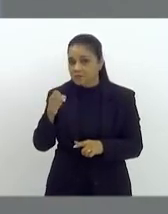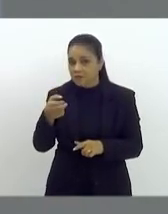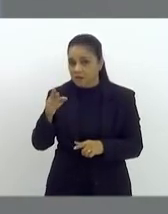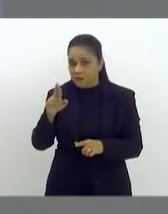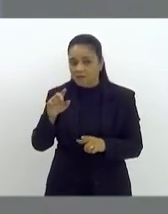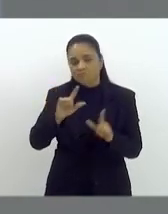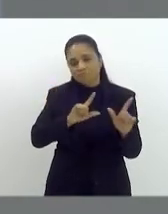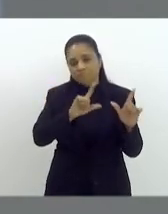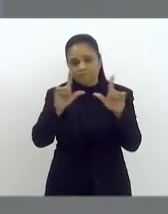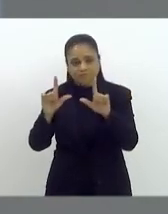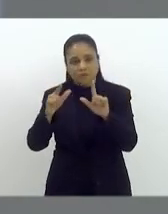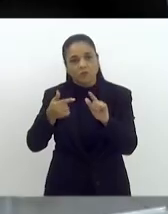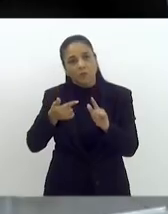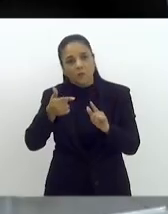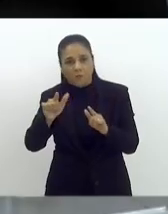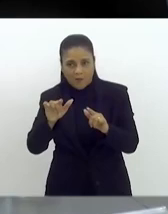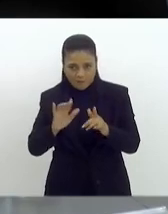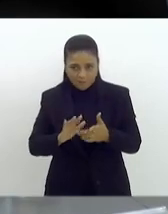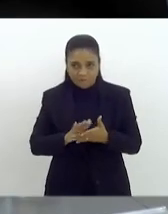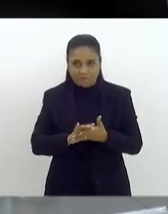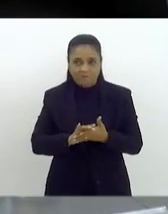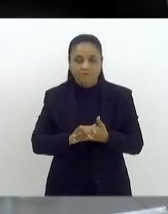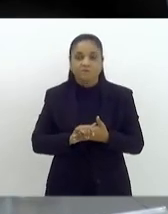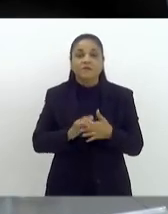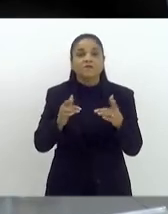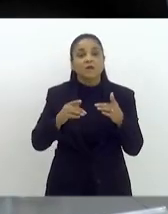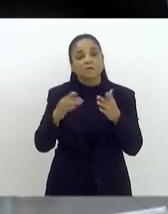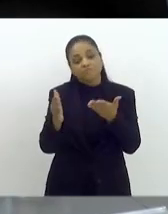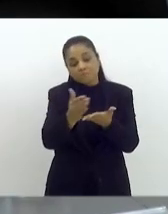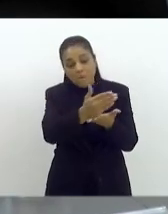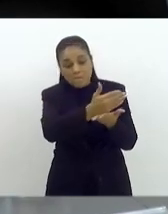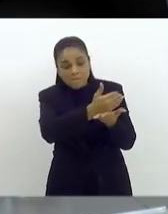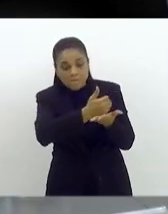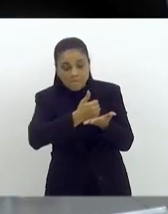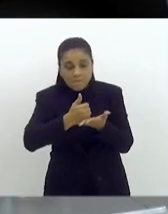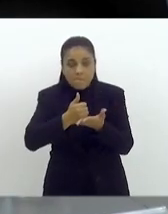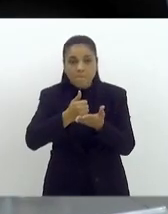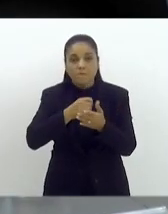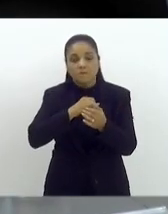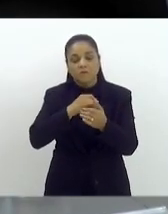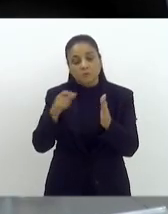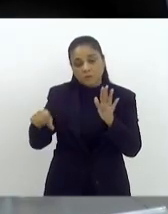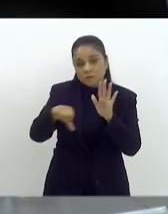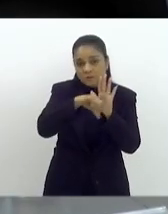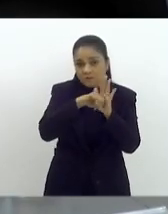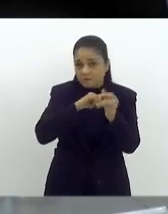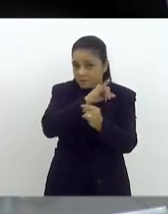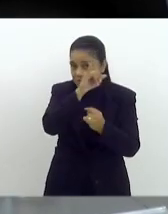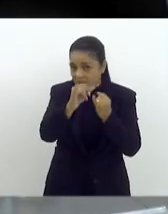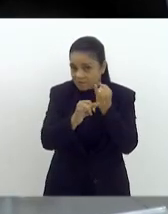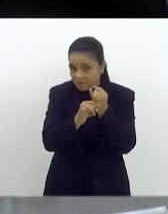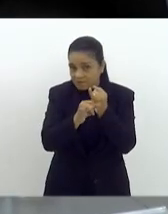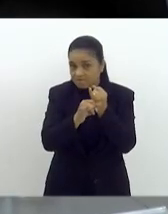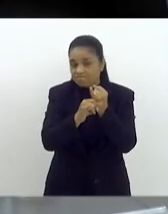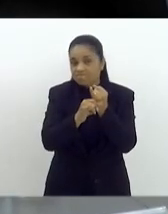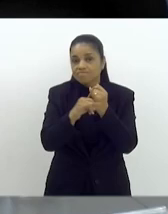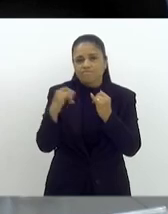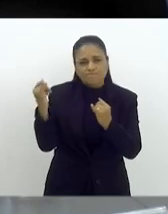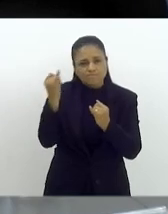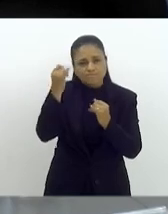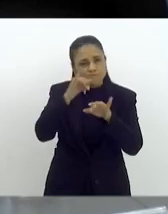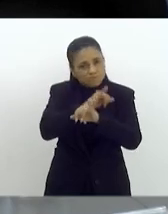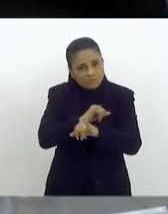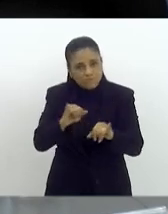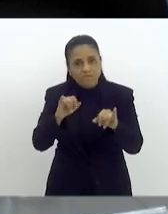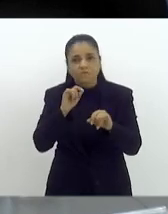bloco então eu vou já adentrar aqui na análise dos crimes cibernéticos né e é importante a gente frisar eh